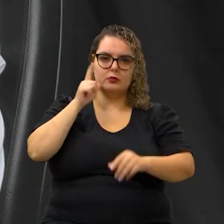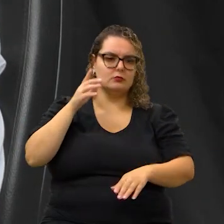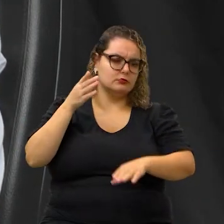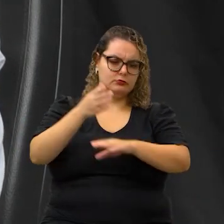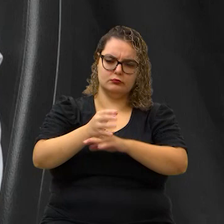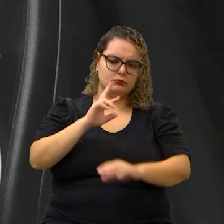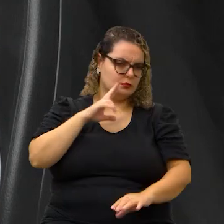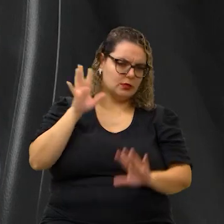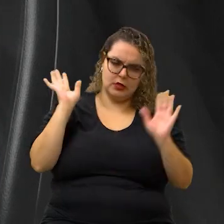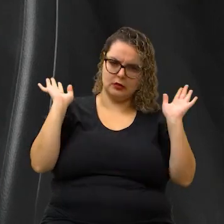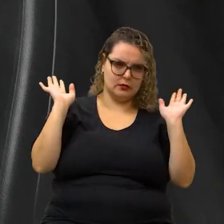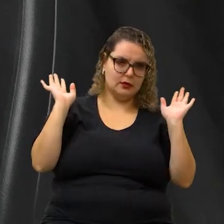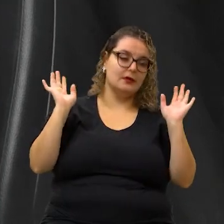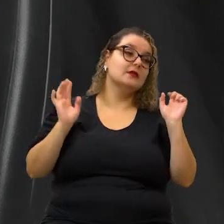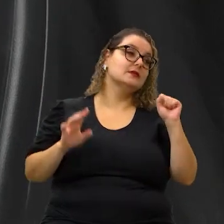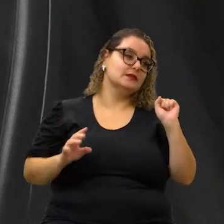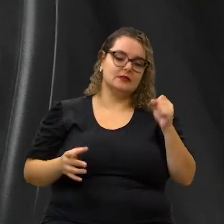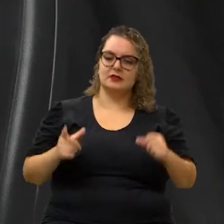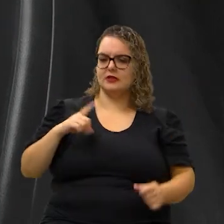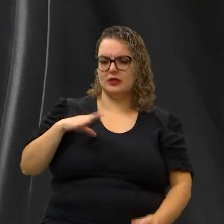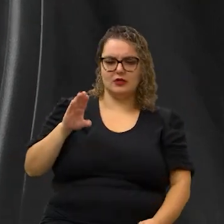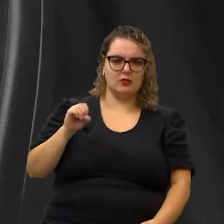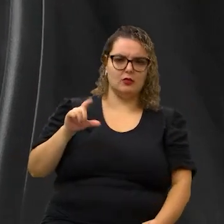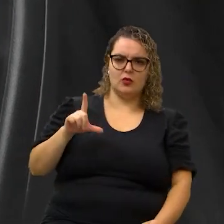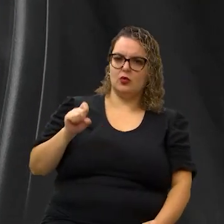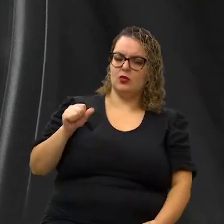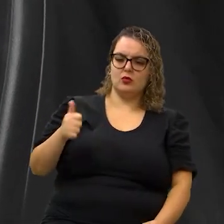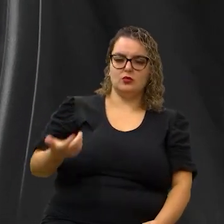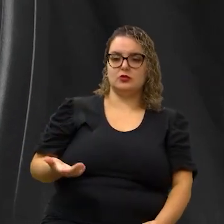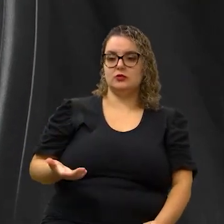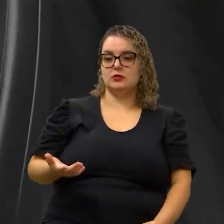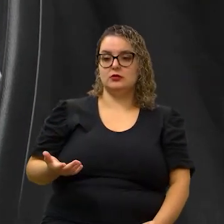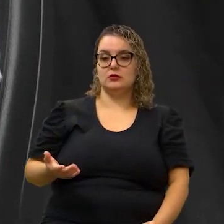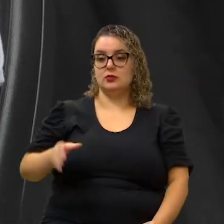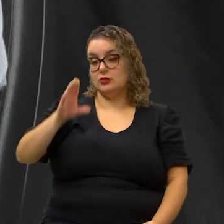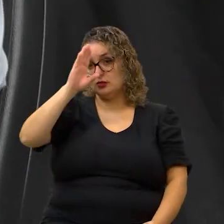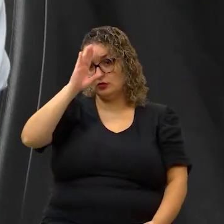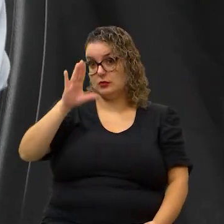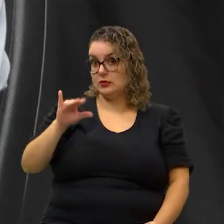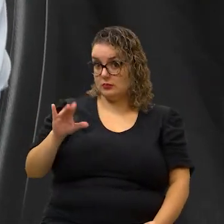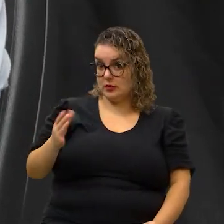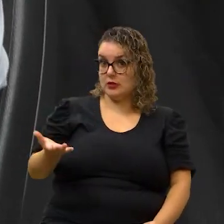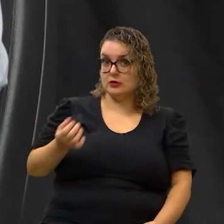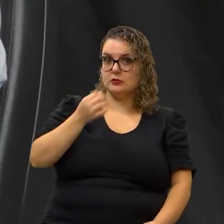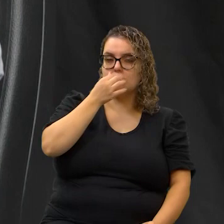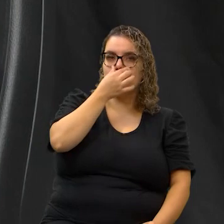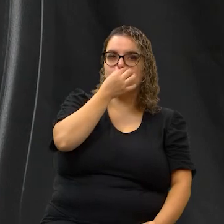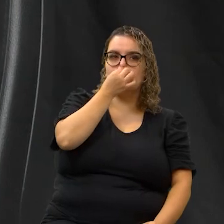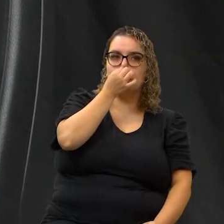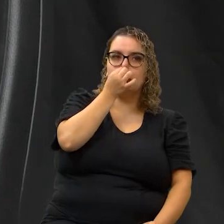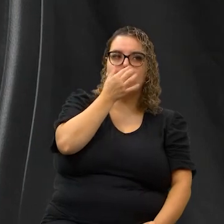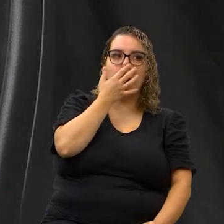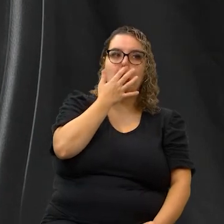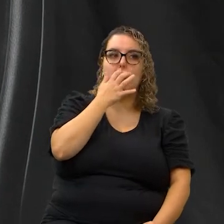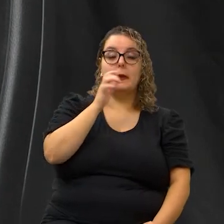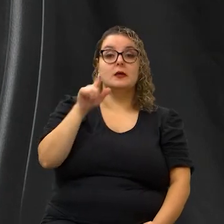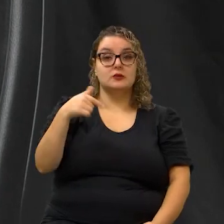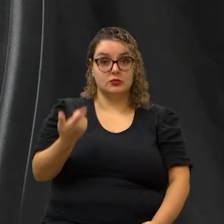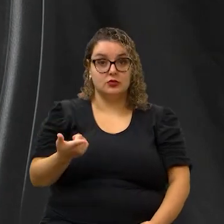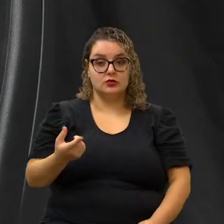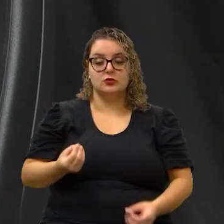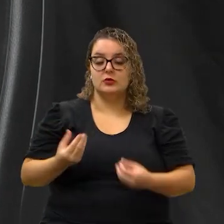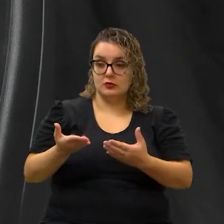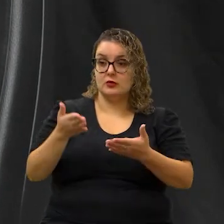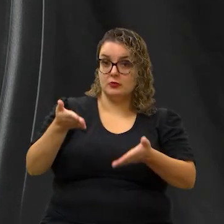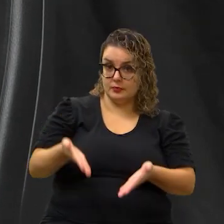quem consegue entrar está resolvido. É verdade. Porque tem bolsa, tem todas as condições de virar os principais cientistas. Certo. Esse outro que a gente está